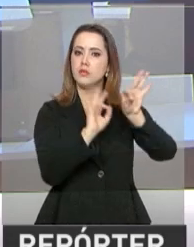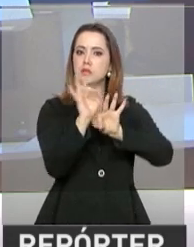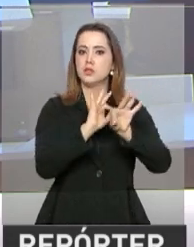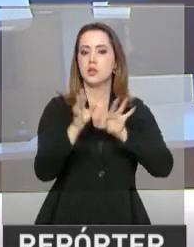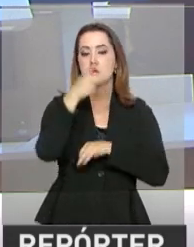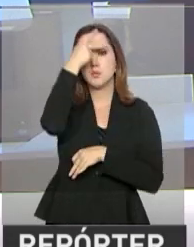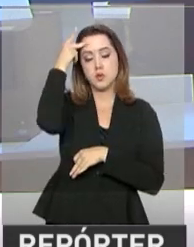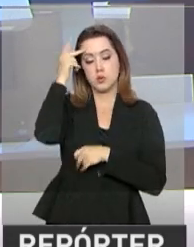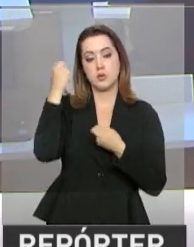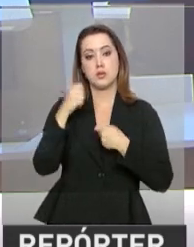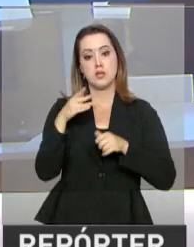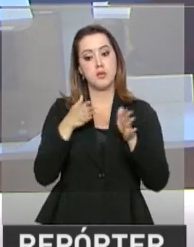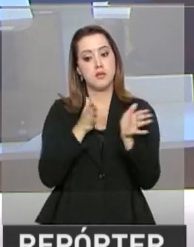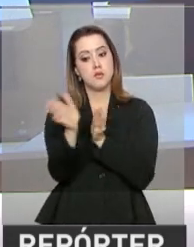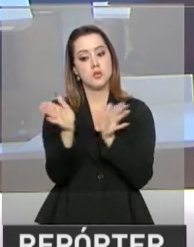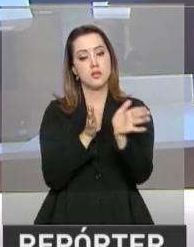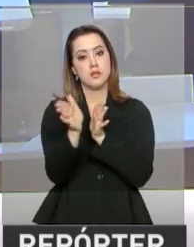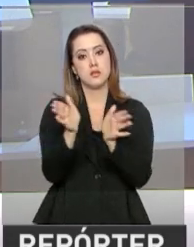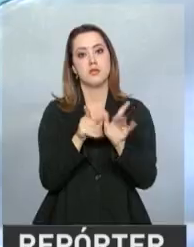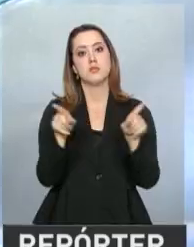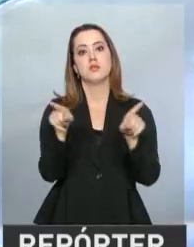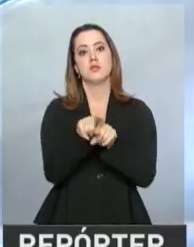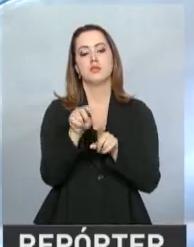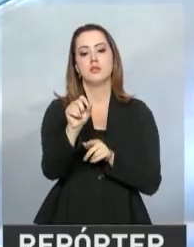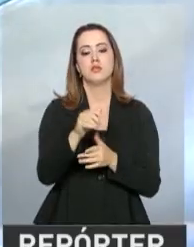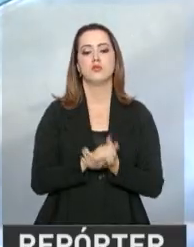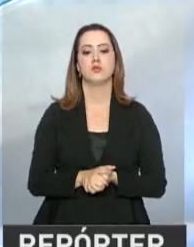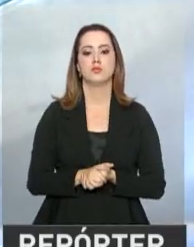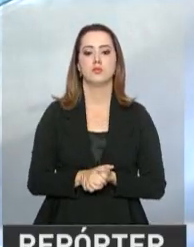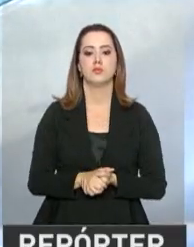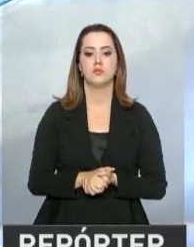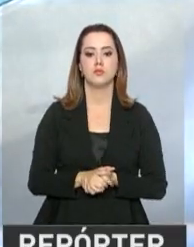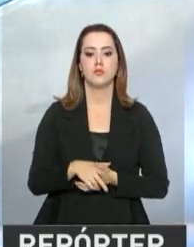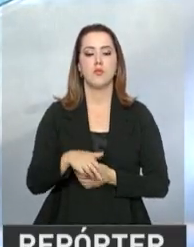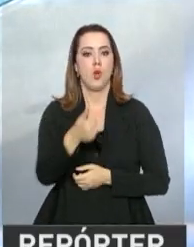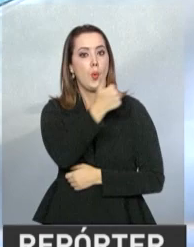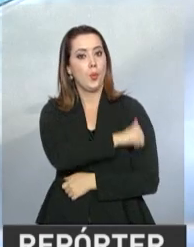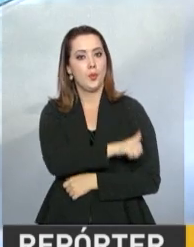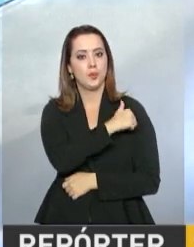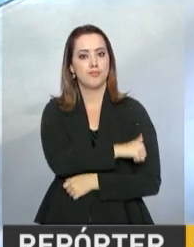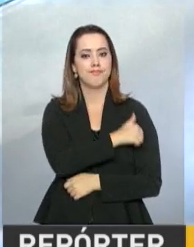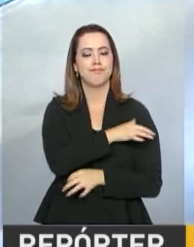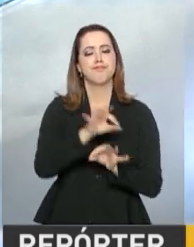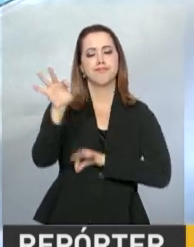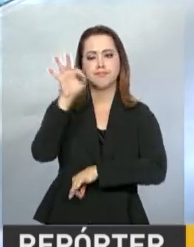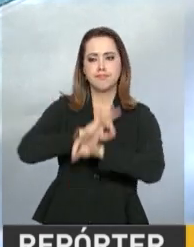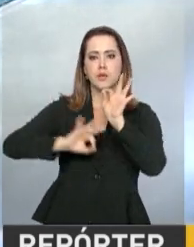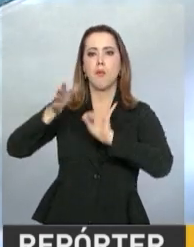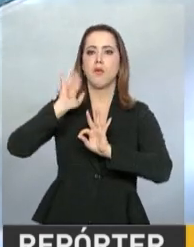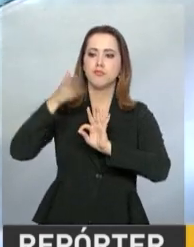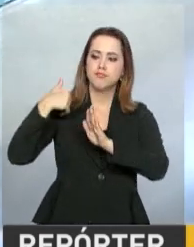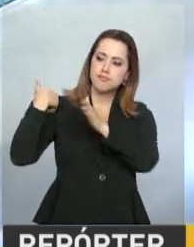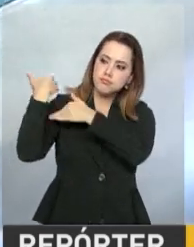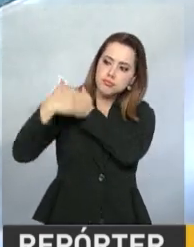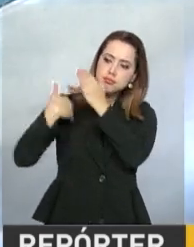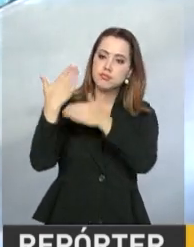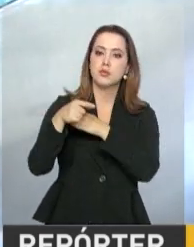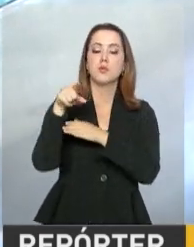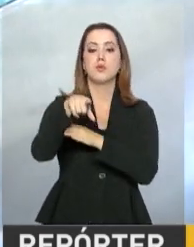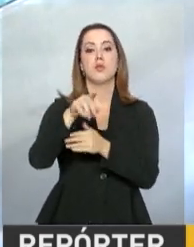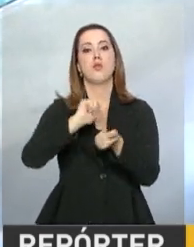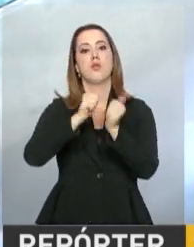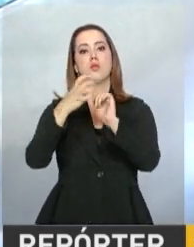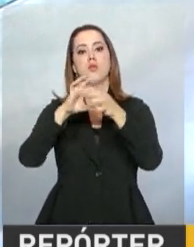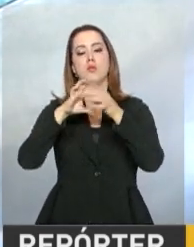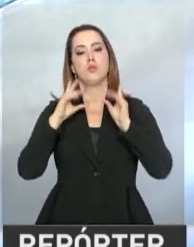com necessidades de assistência especial. O Rio de Janeiro se prepara há vários anos para receber os Jogos Paralímpicos e o